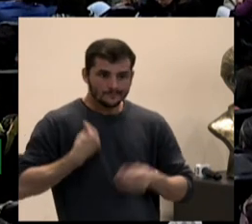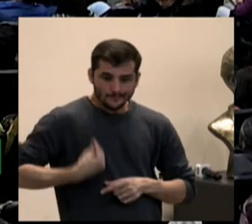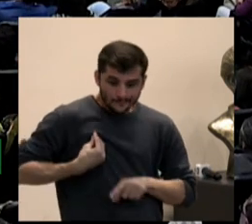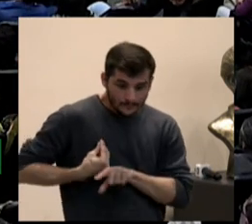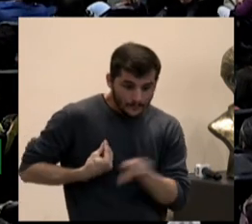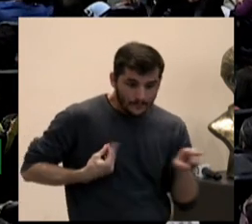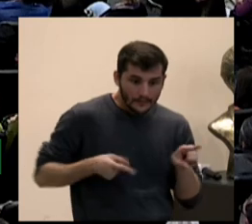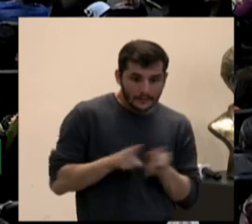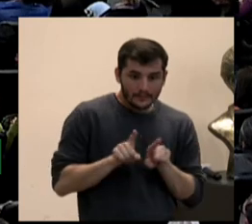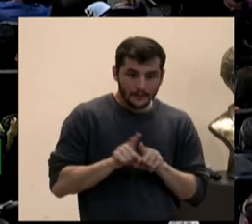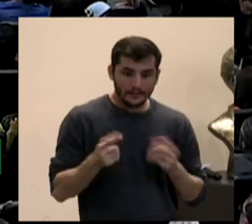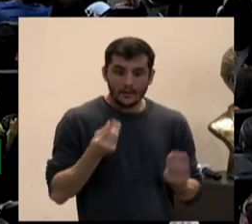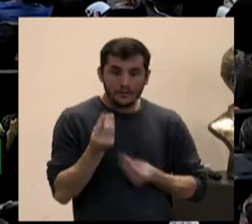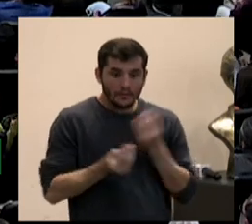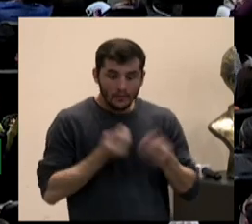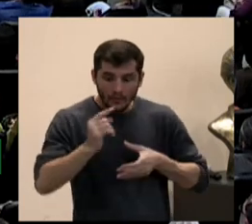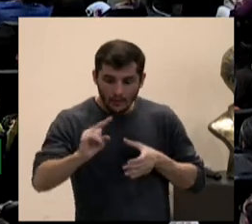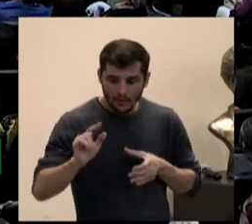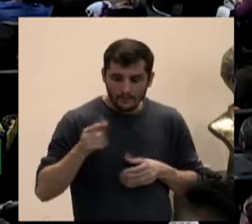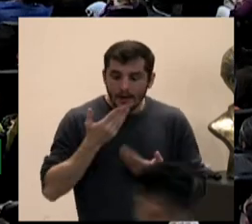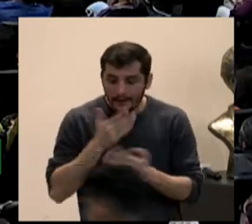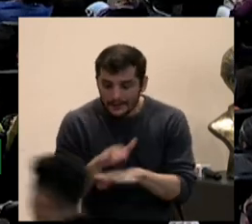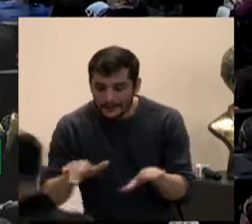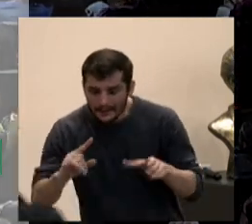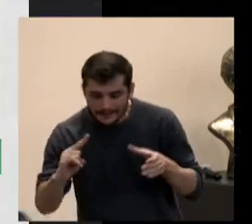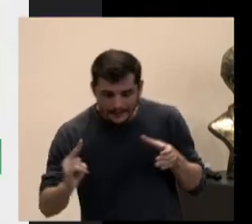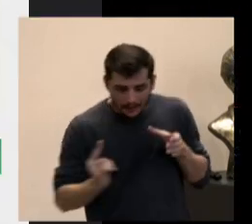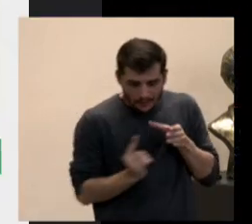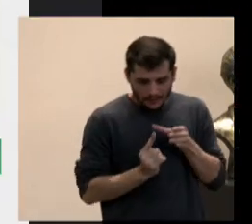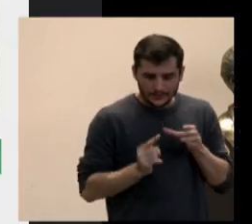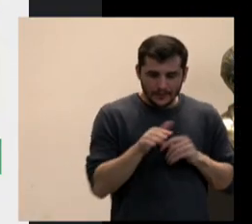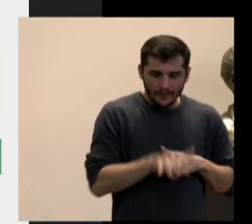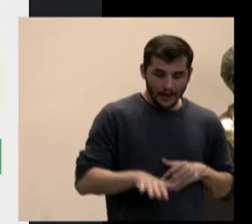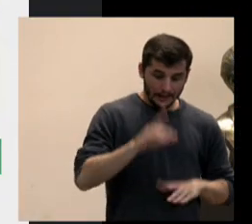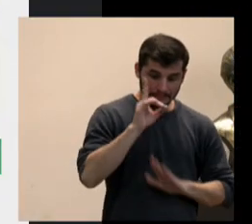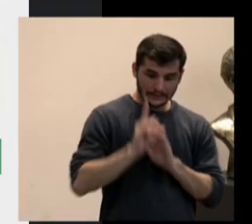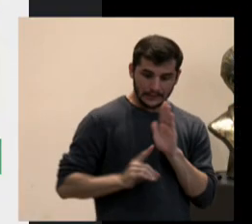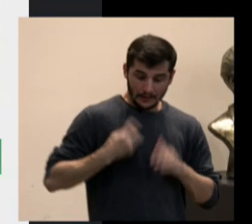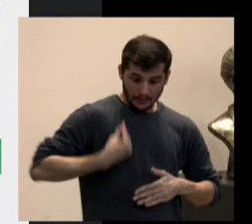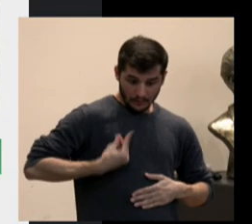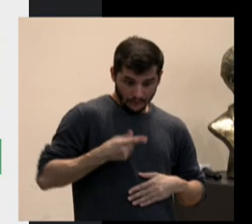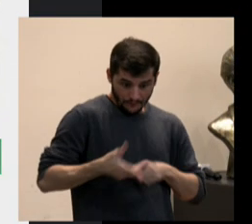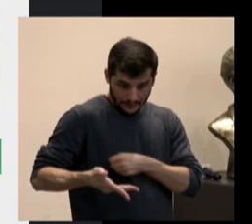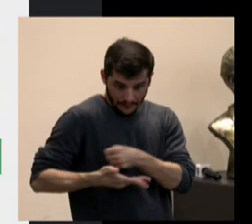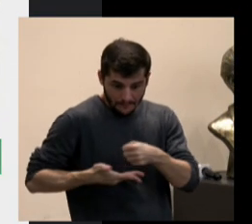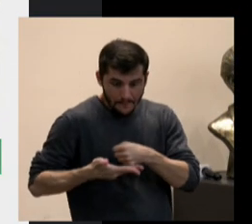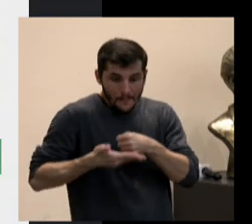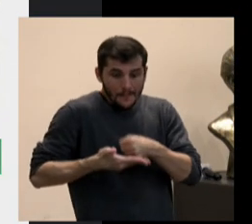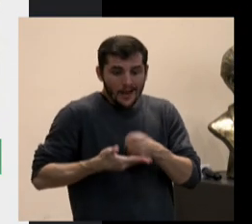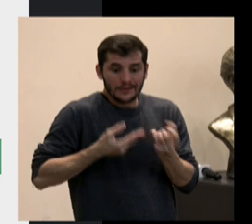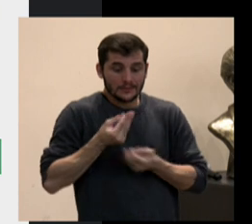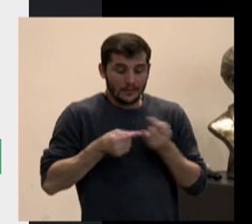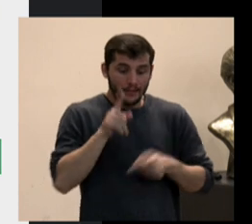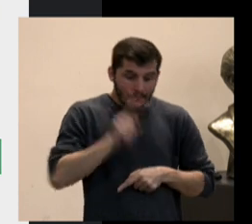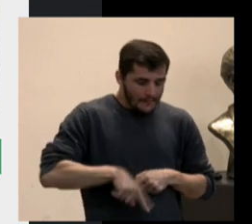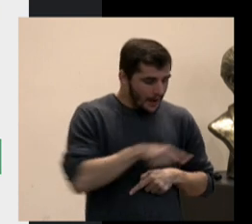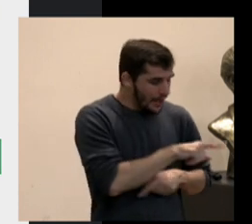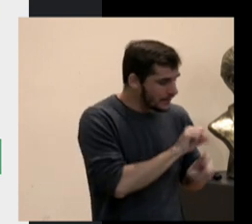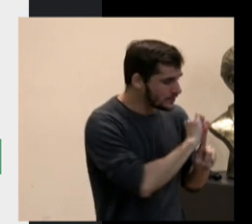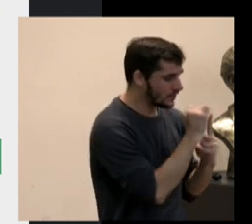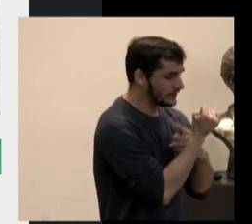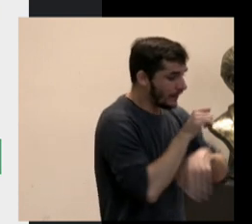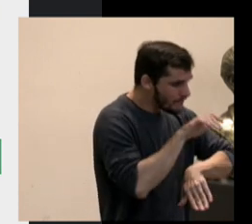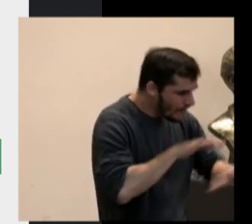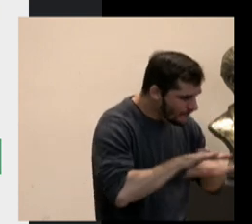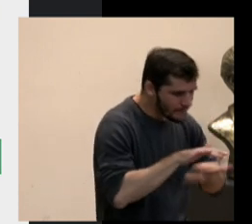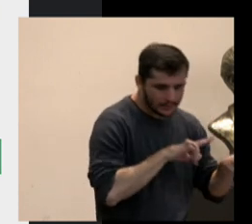uma inclusão das crianças, né, no campo dos direitos, muito assentada especialmente nos movimentos sociais, e aqui eu